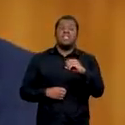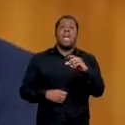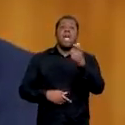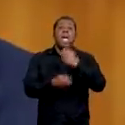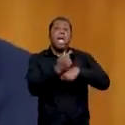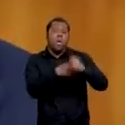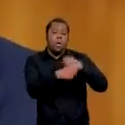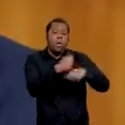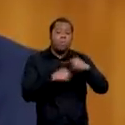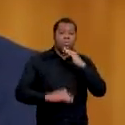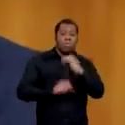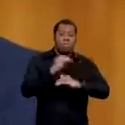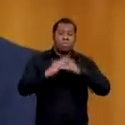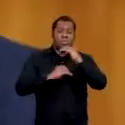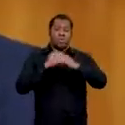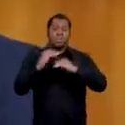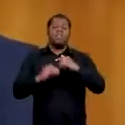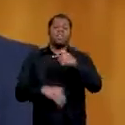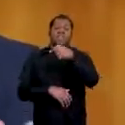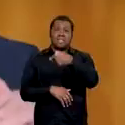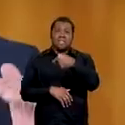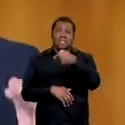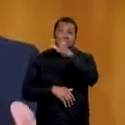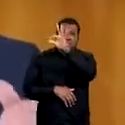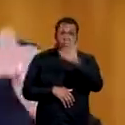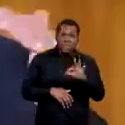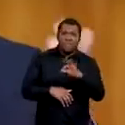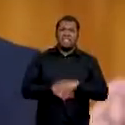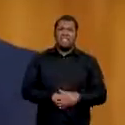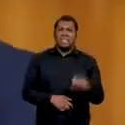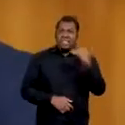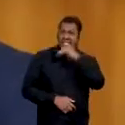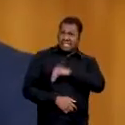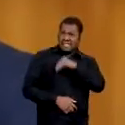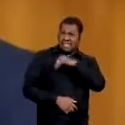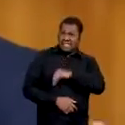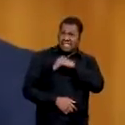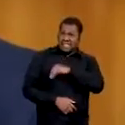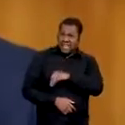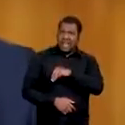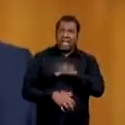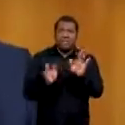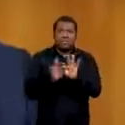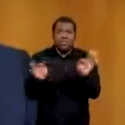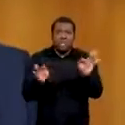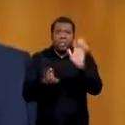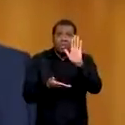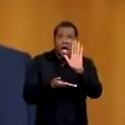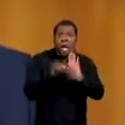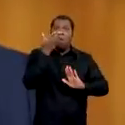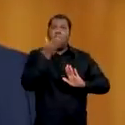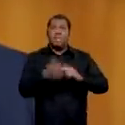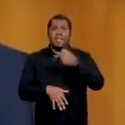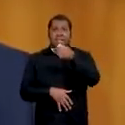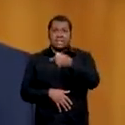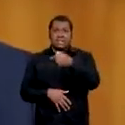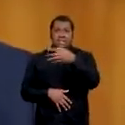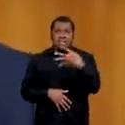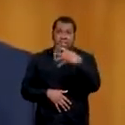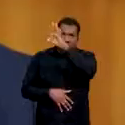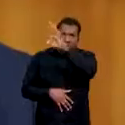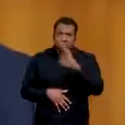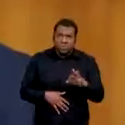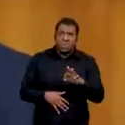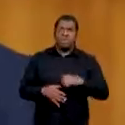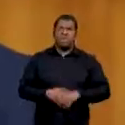7,5%. É importante lembrar que o salário mínimo tinha aumentado 74%. Nós vamos voltar a fazer isso outra vez. Uhum.